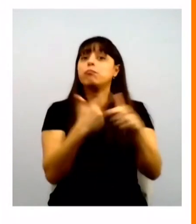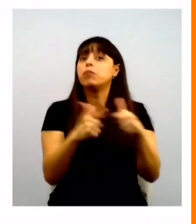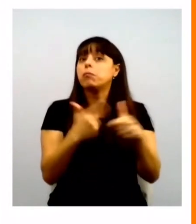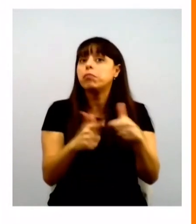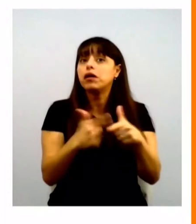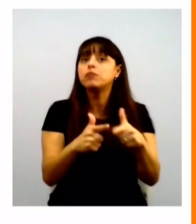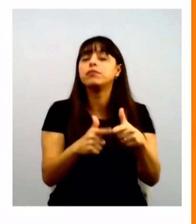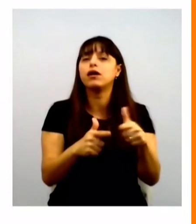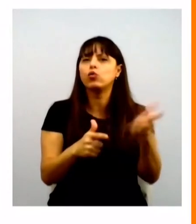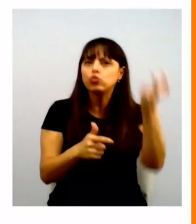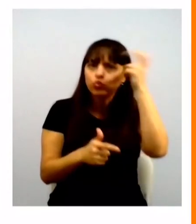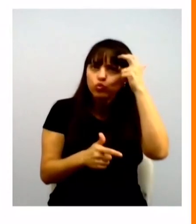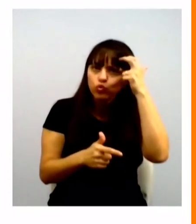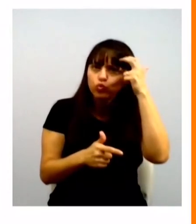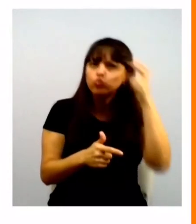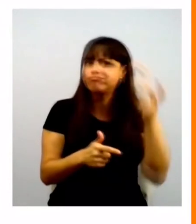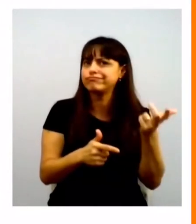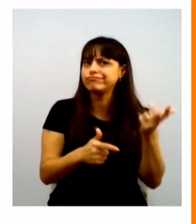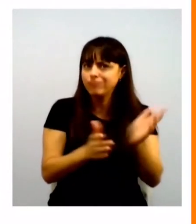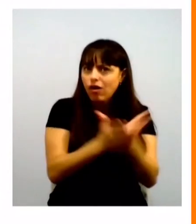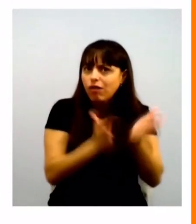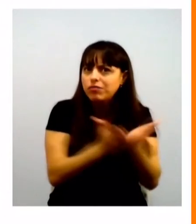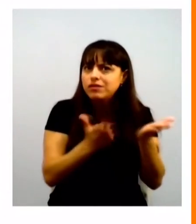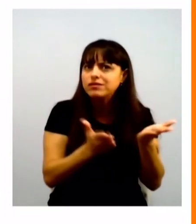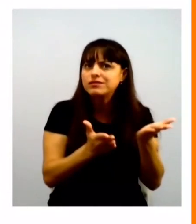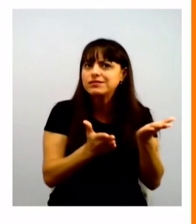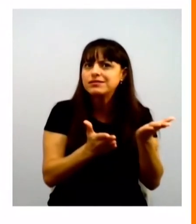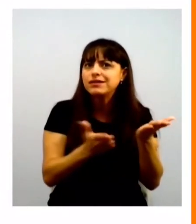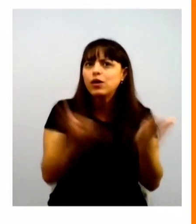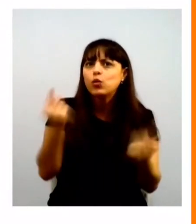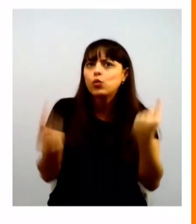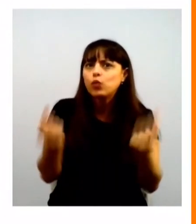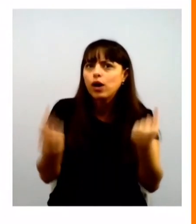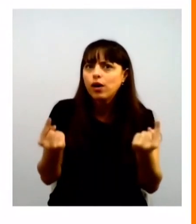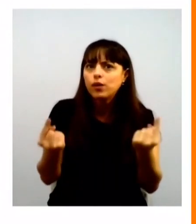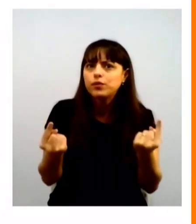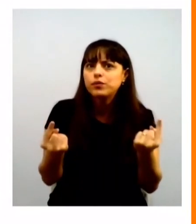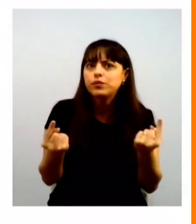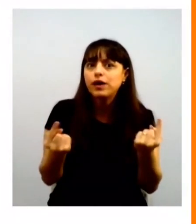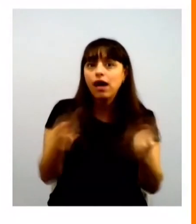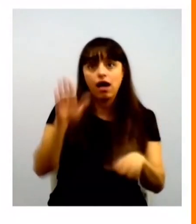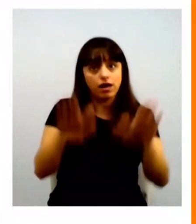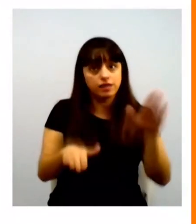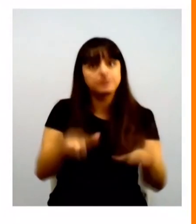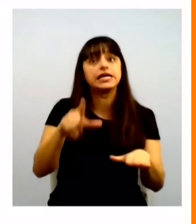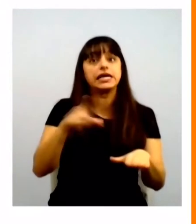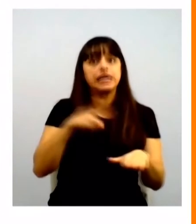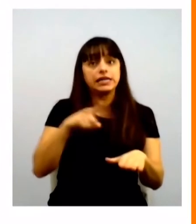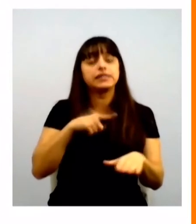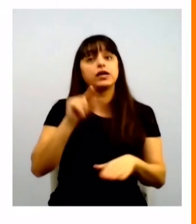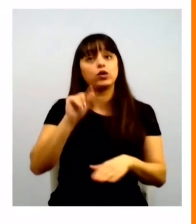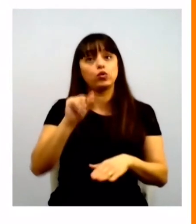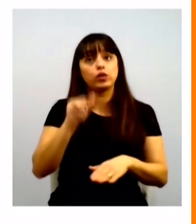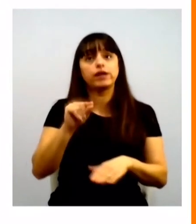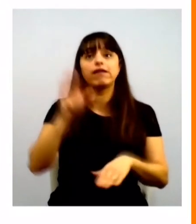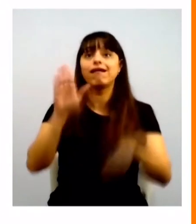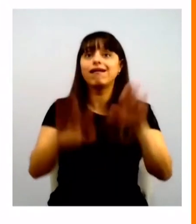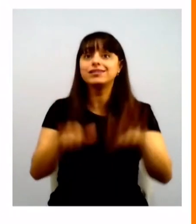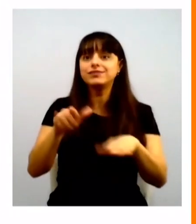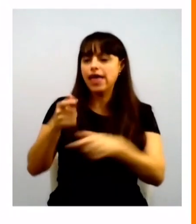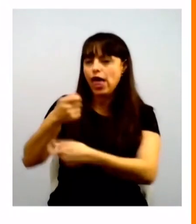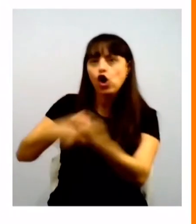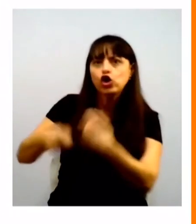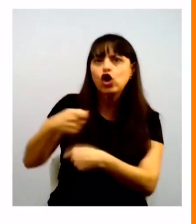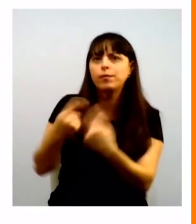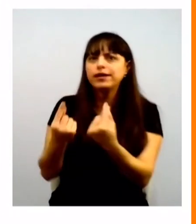que há comunidades que poden ter uma pobreza econômica dentro dos estándares de o que se entende por